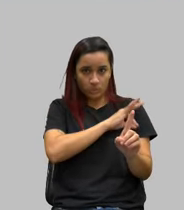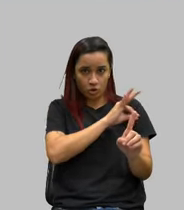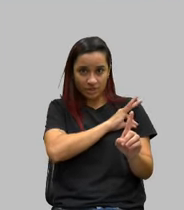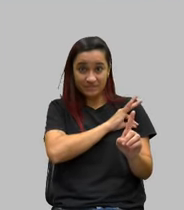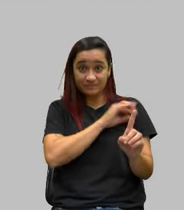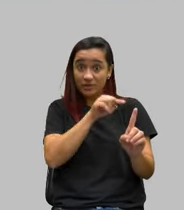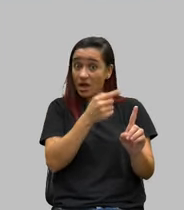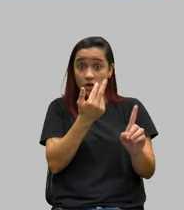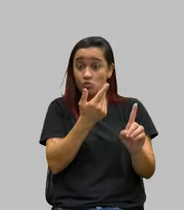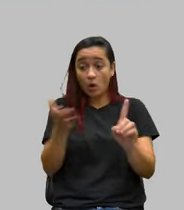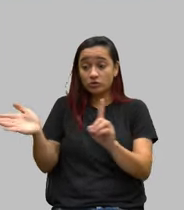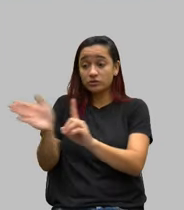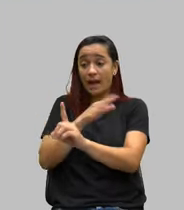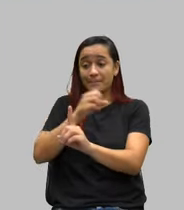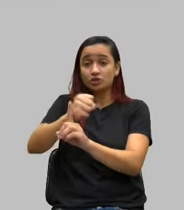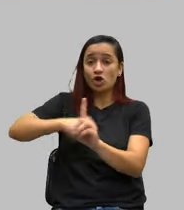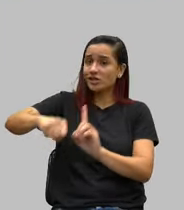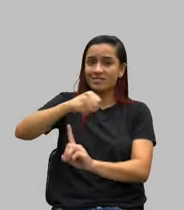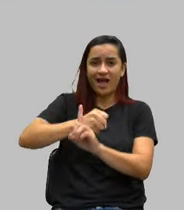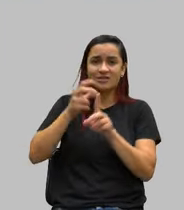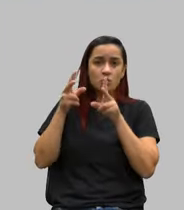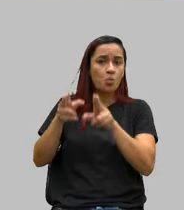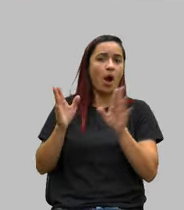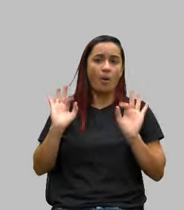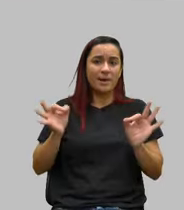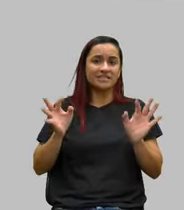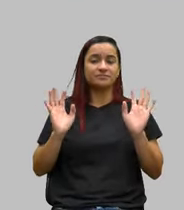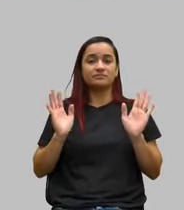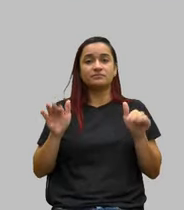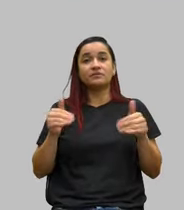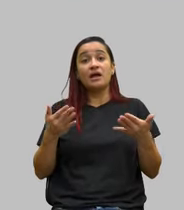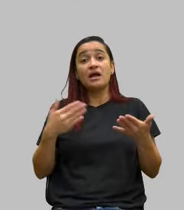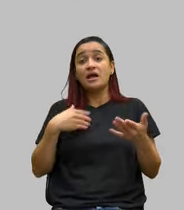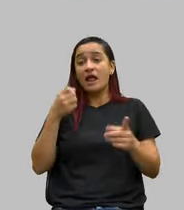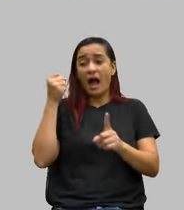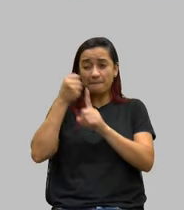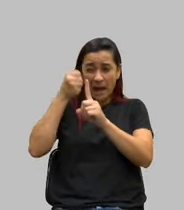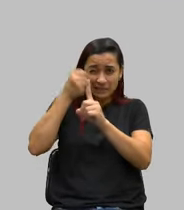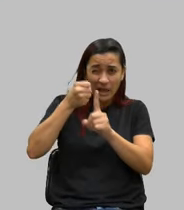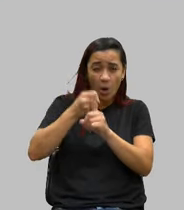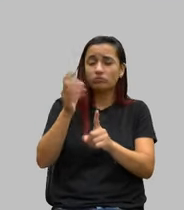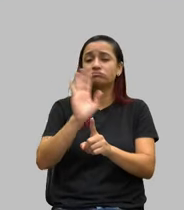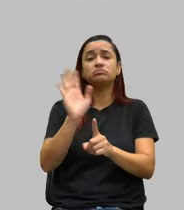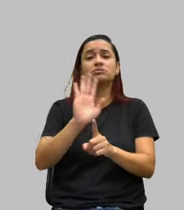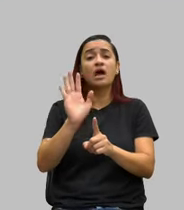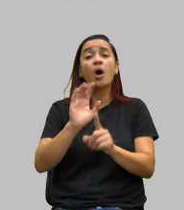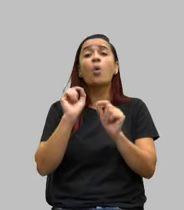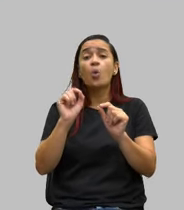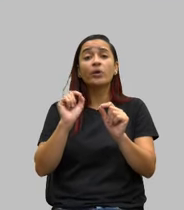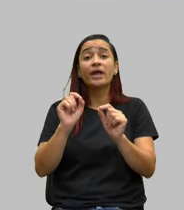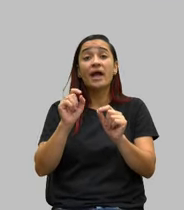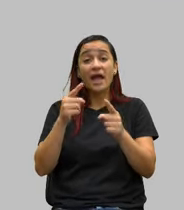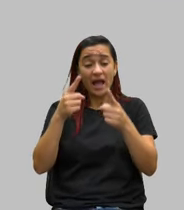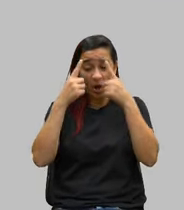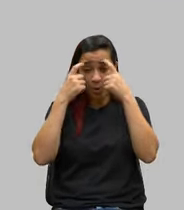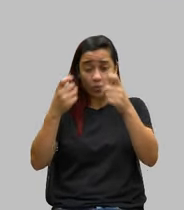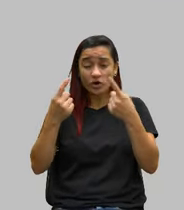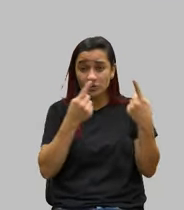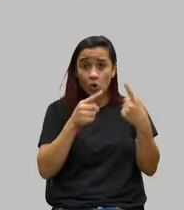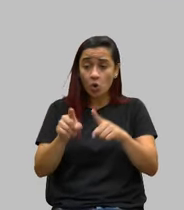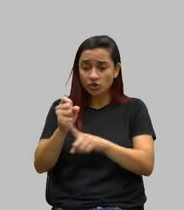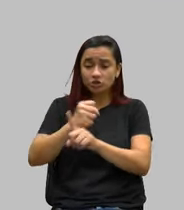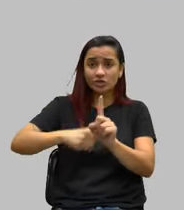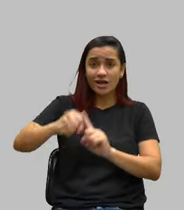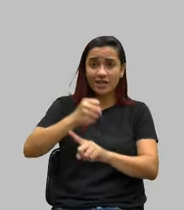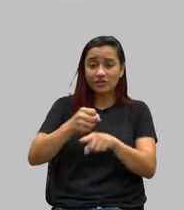da sociedade bateu simples não ah eu agredi uma mulher não é agressão à sociedade e o dia que